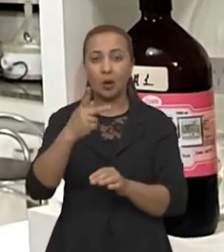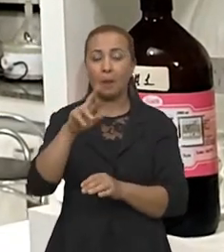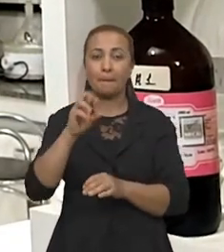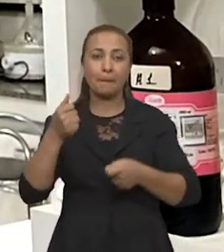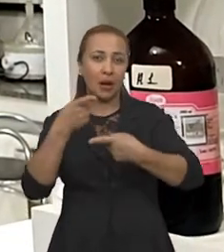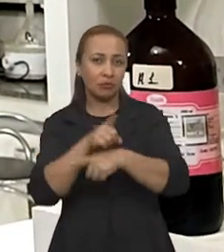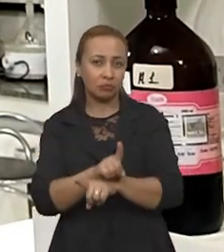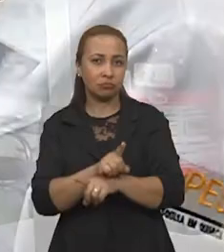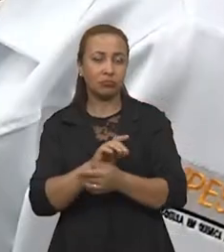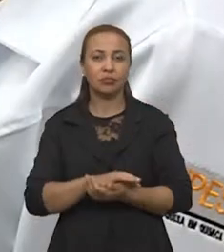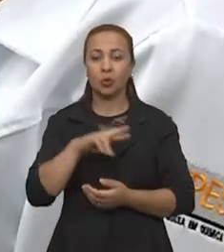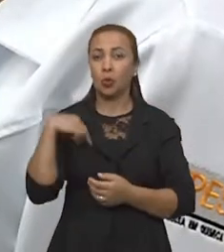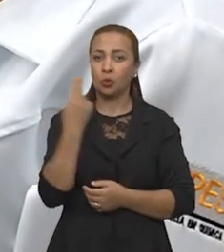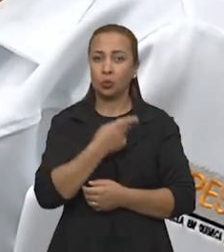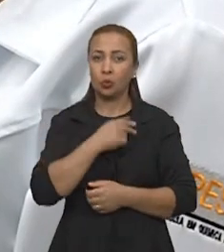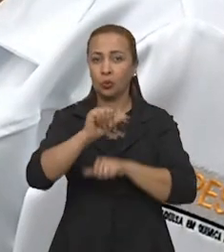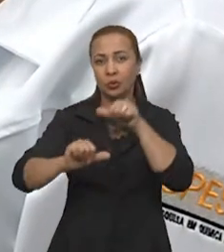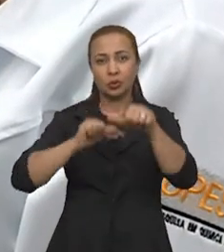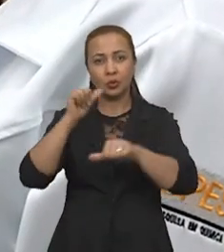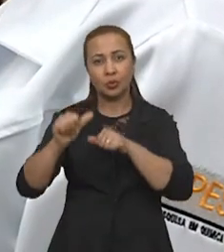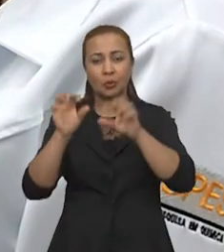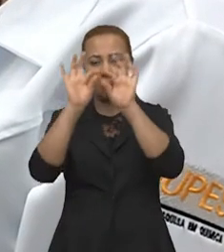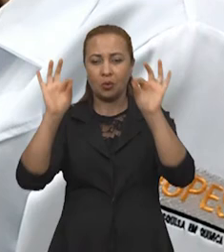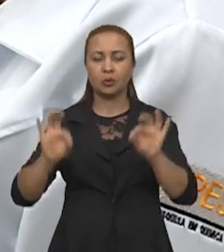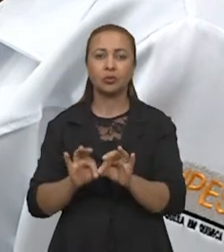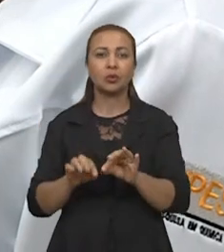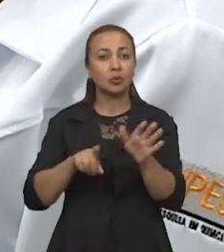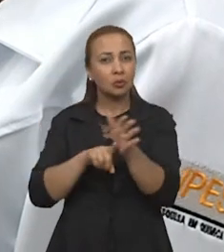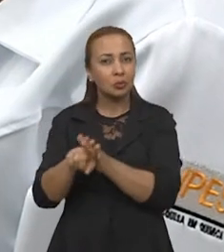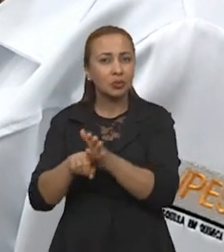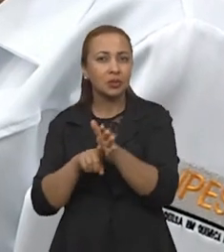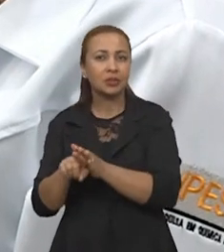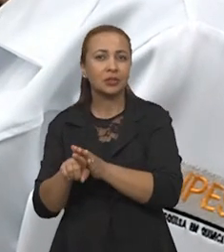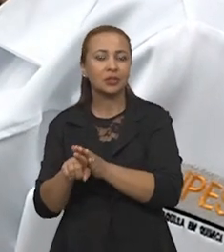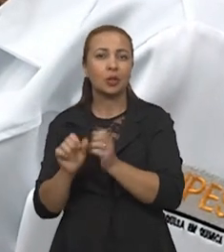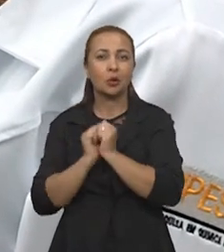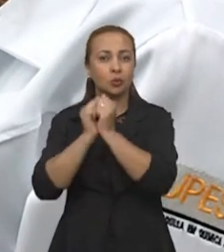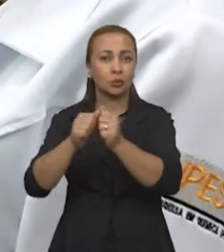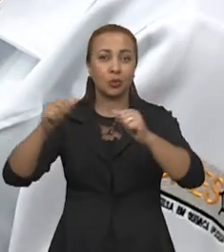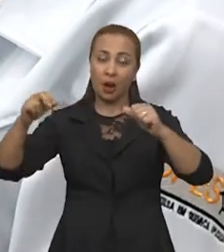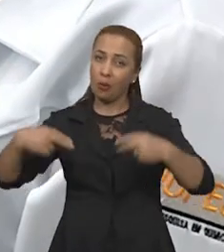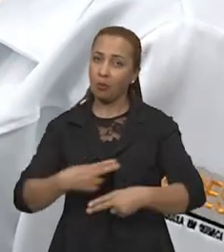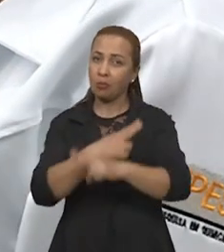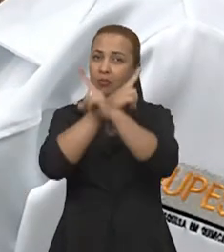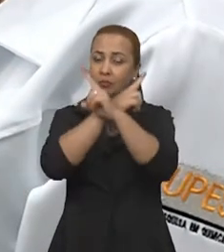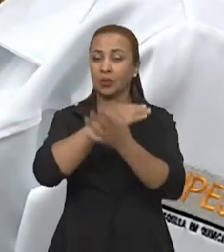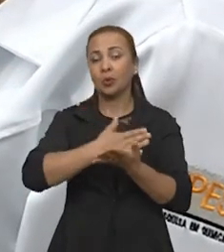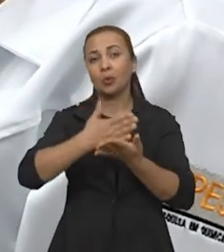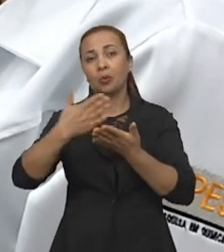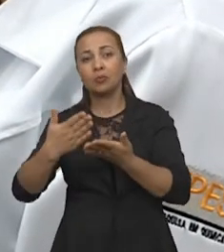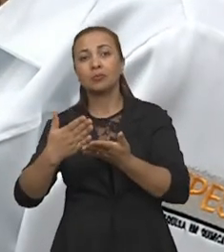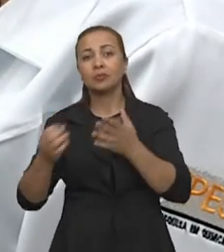pragas. Nós desenvolvemos projetos de pesquisa em colaboração na UESB, né, a partir